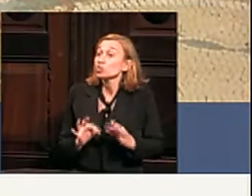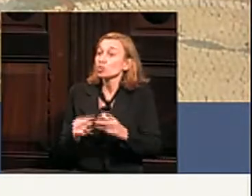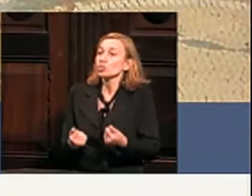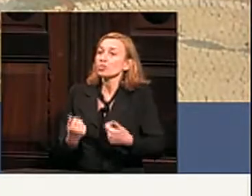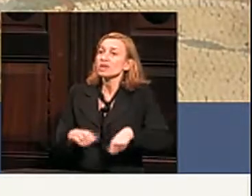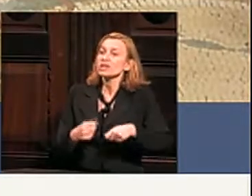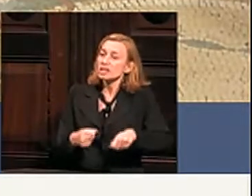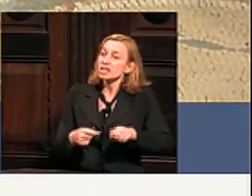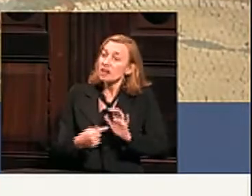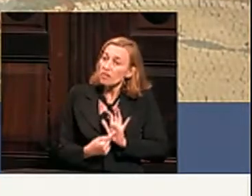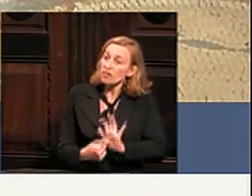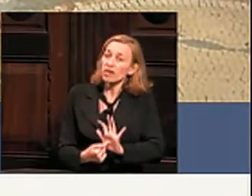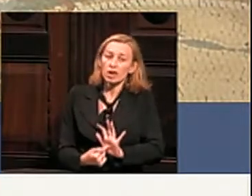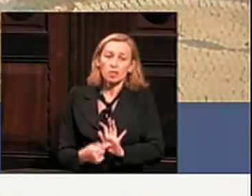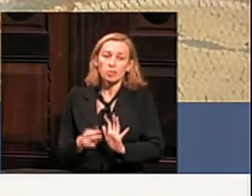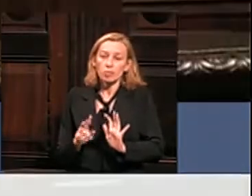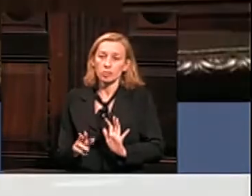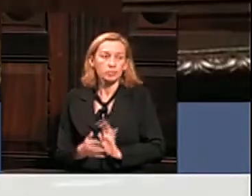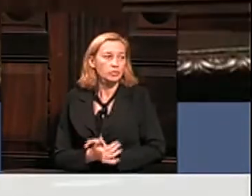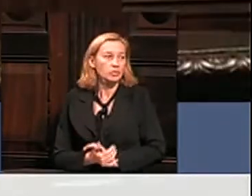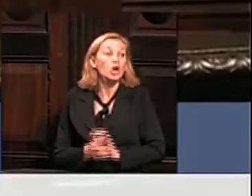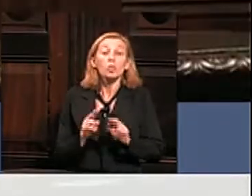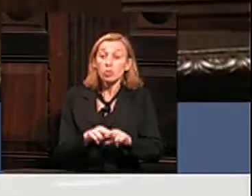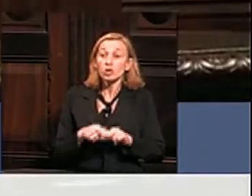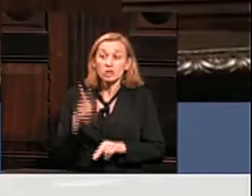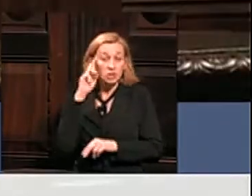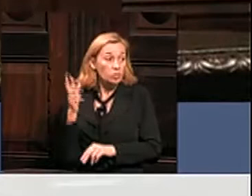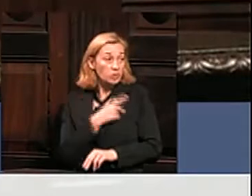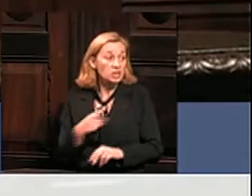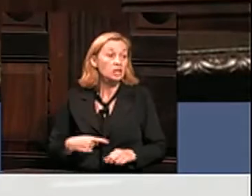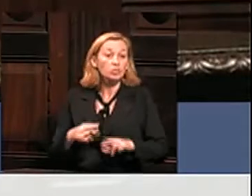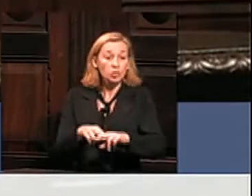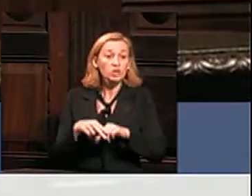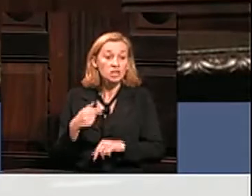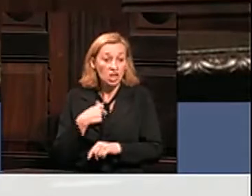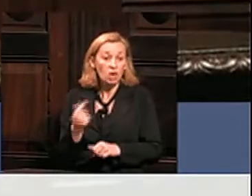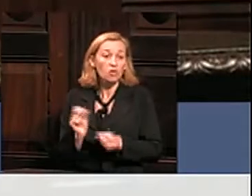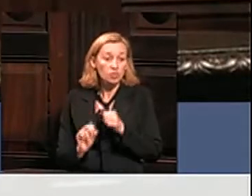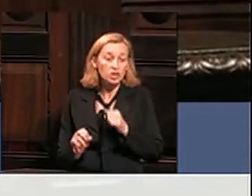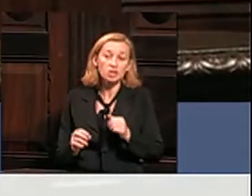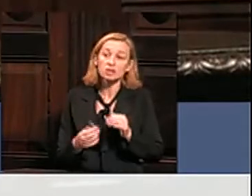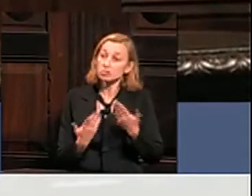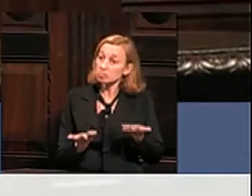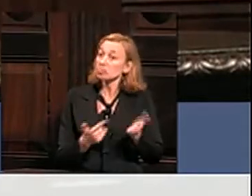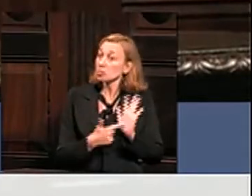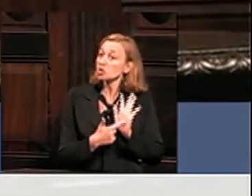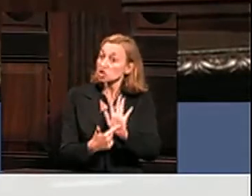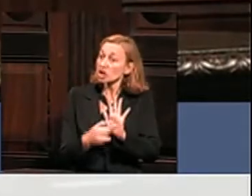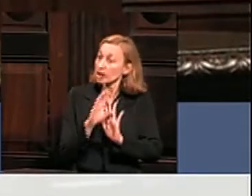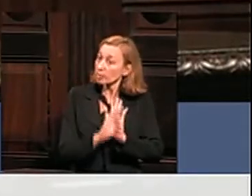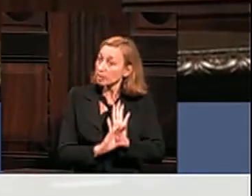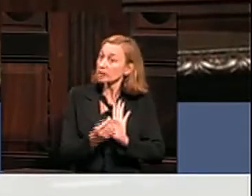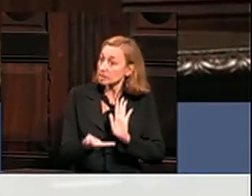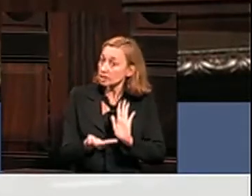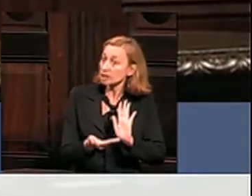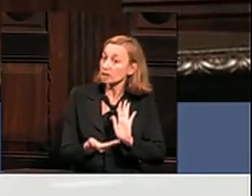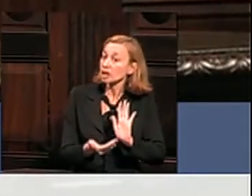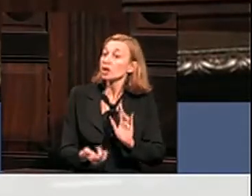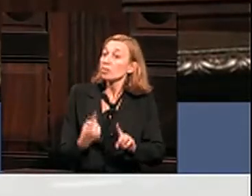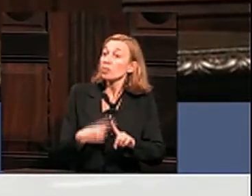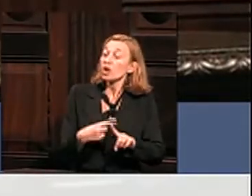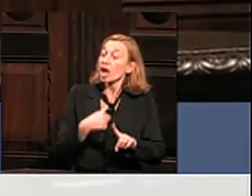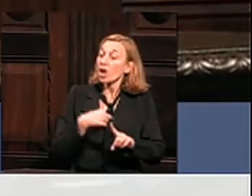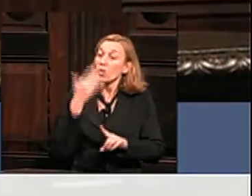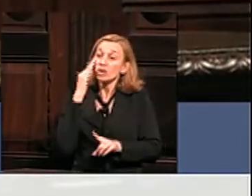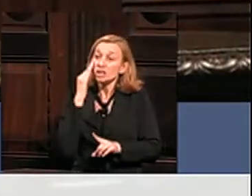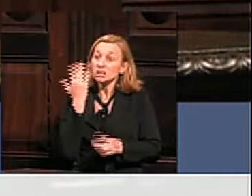Estado. Então, senhor presidente, foi por isso que eu fiz o destaque e fiz a emenda, porque entendo